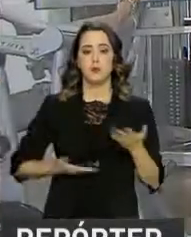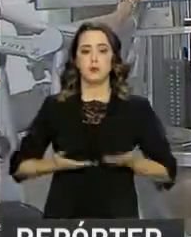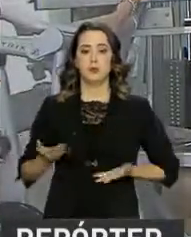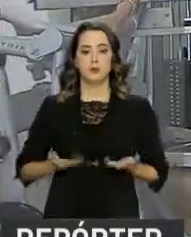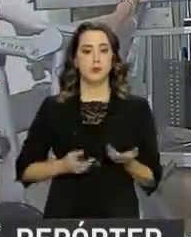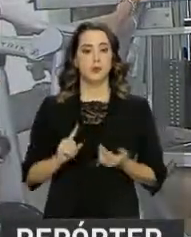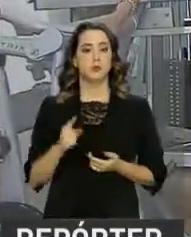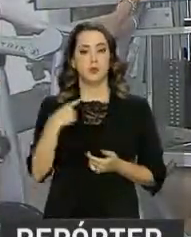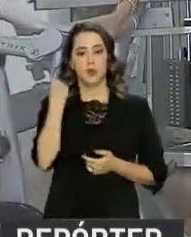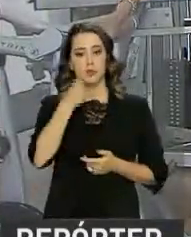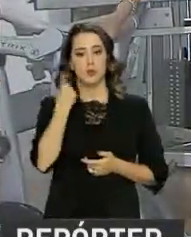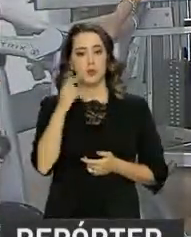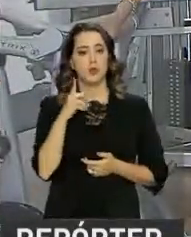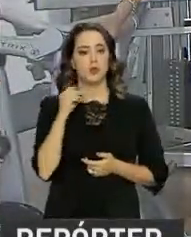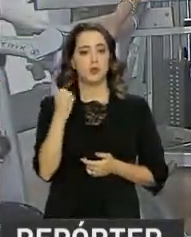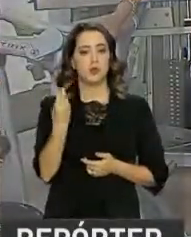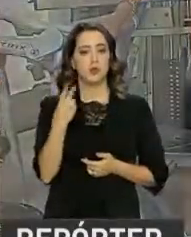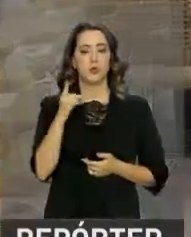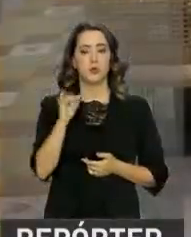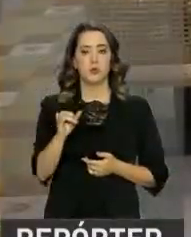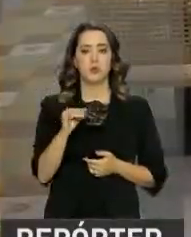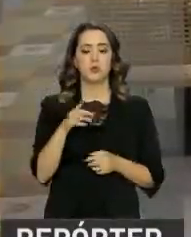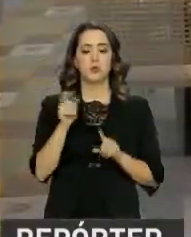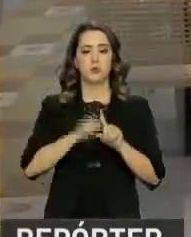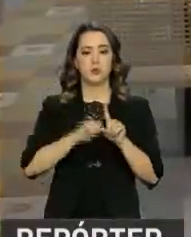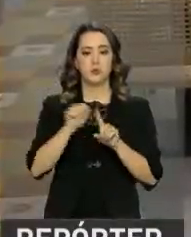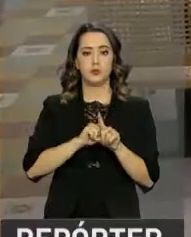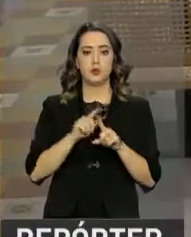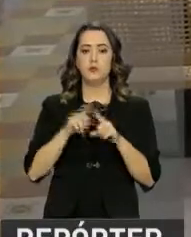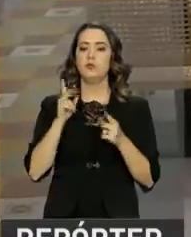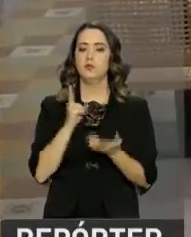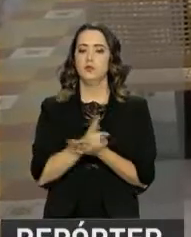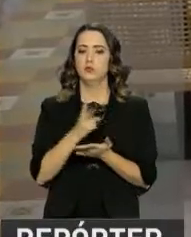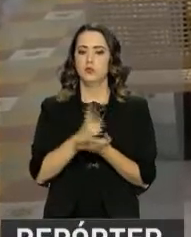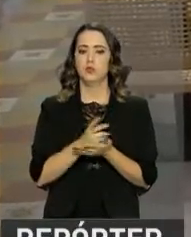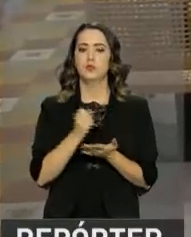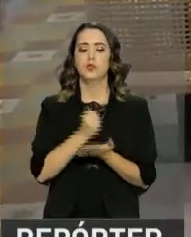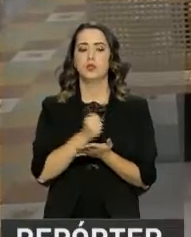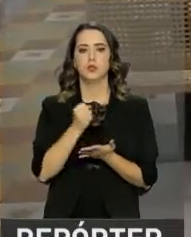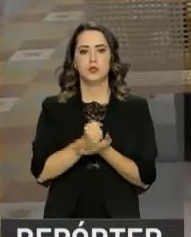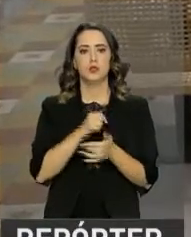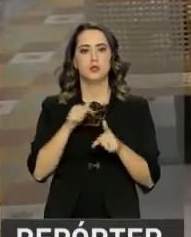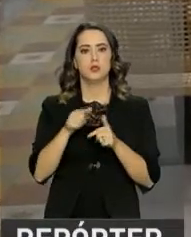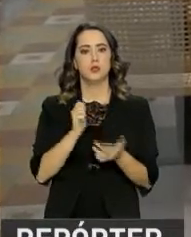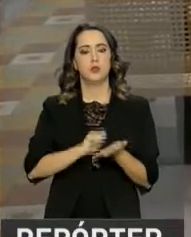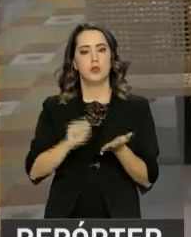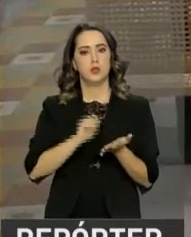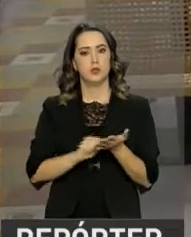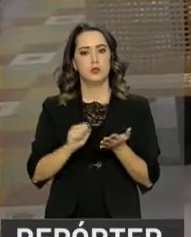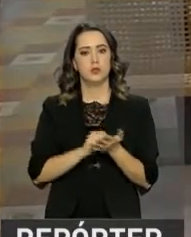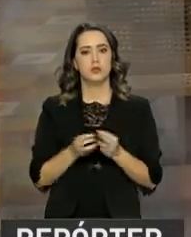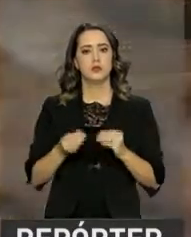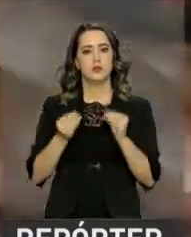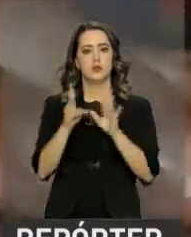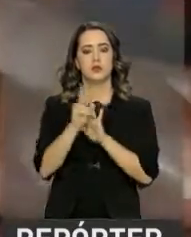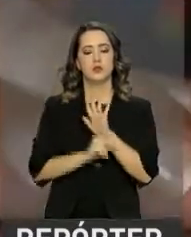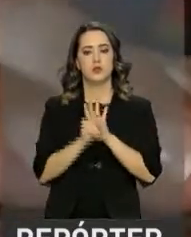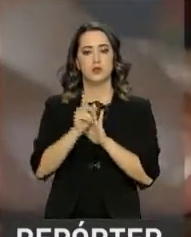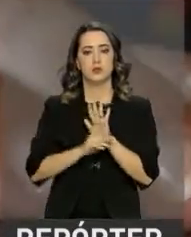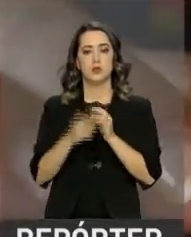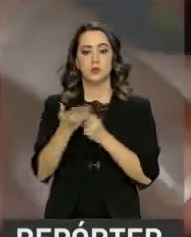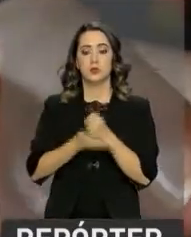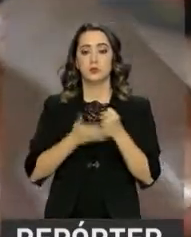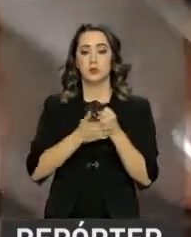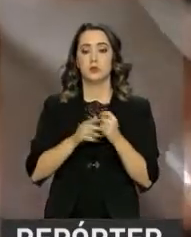apenas algumas horas ou dias por mês, mas mesmo assim tem a carteira assinada, garantindo os direitos básicos.